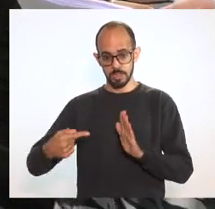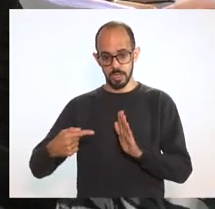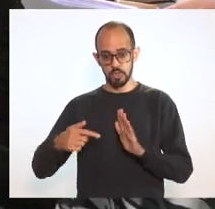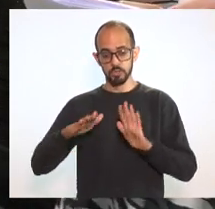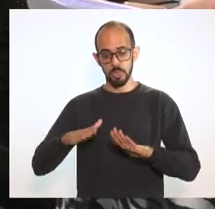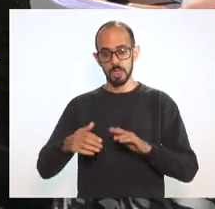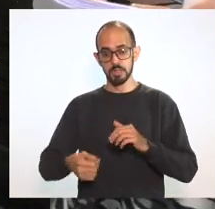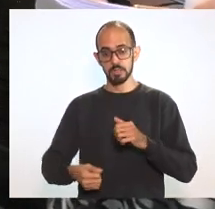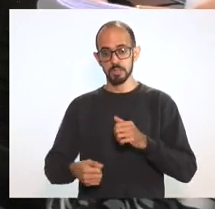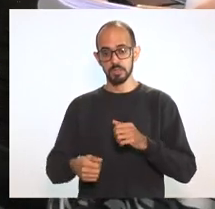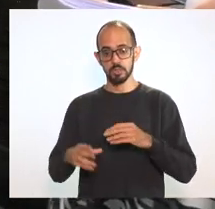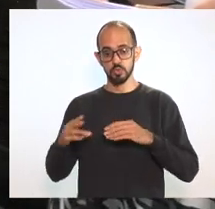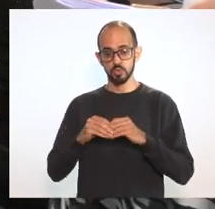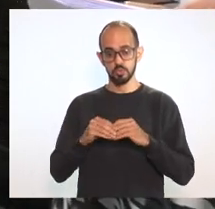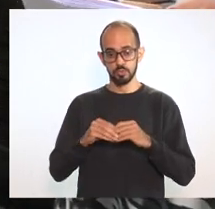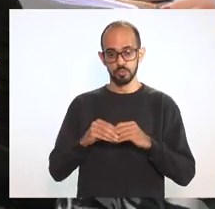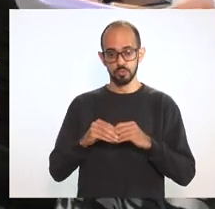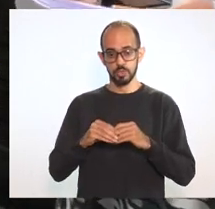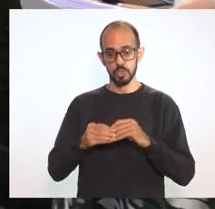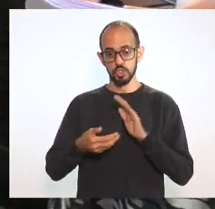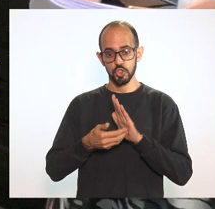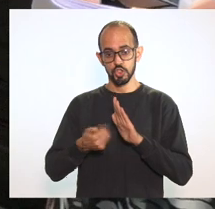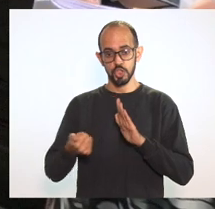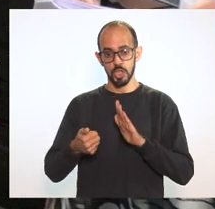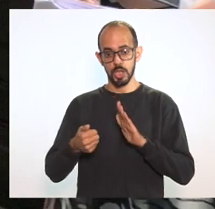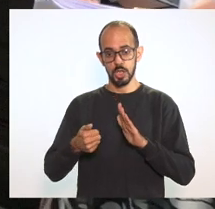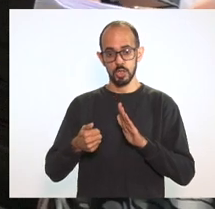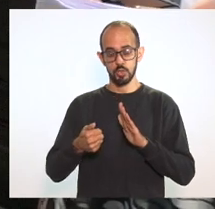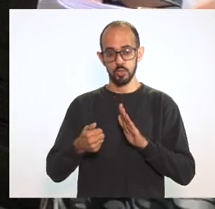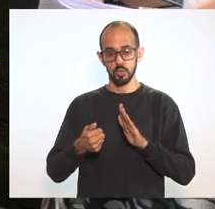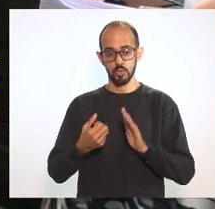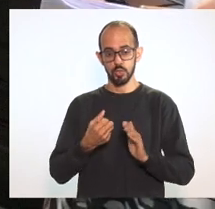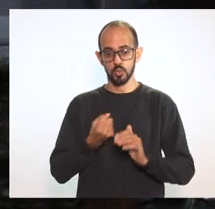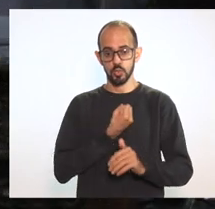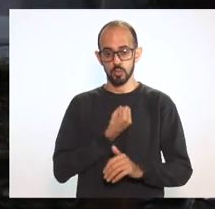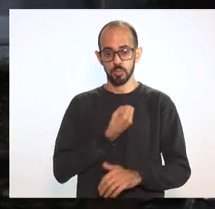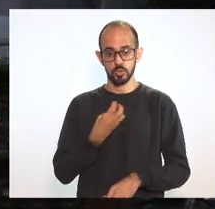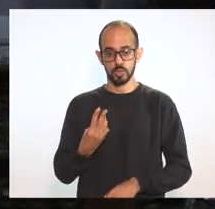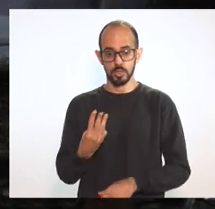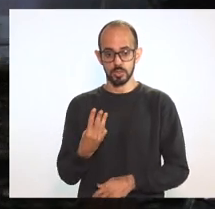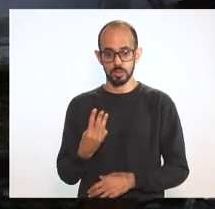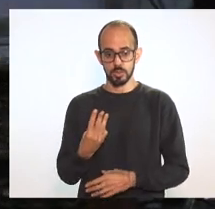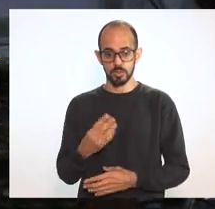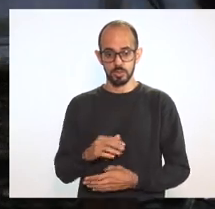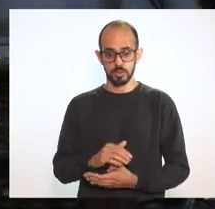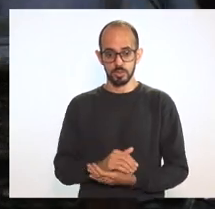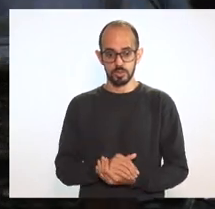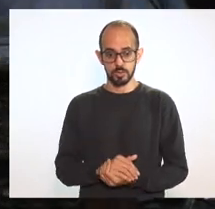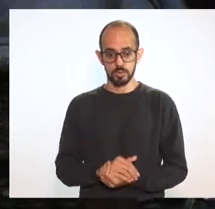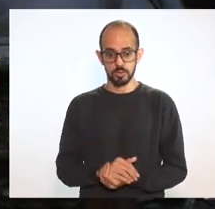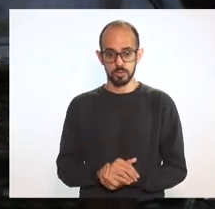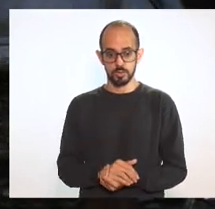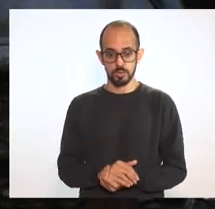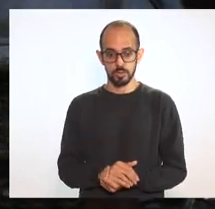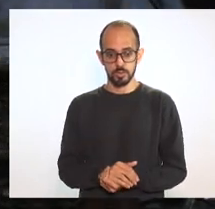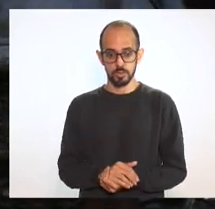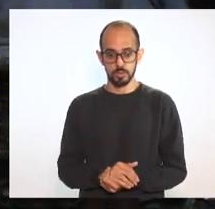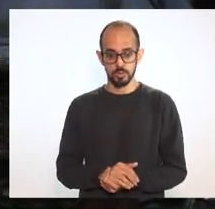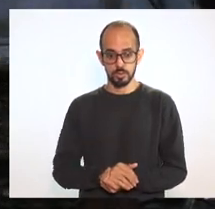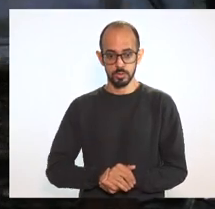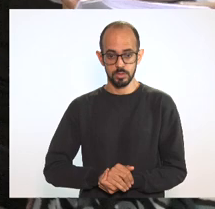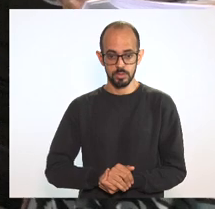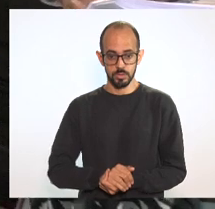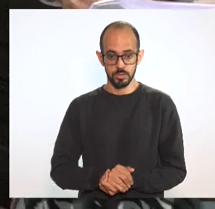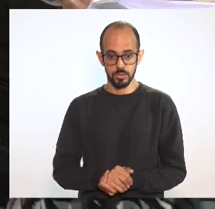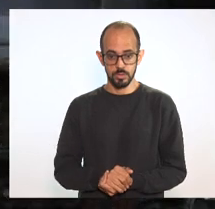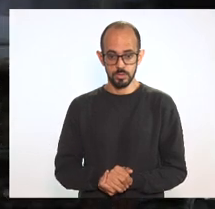subemenda, suprimindo o inciso 3 do artigo 4º. Nós vamos para o voto, eu não vou aceitar, eu não vou botar para votar, tá bom, vou votar tá o substitutivo. Não, eu